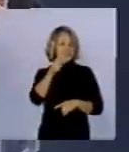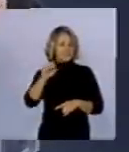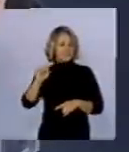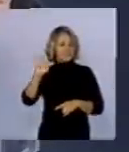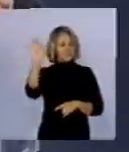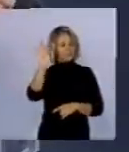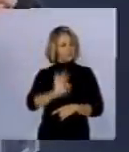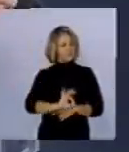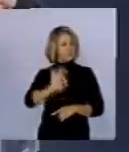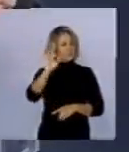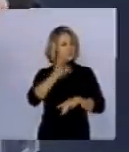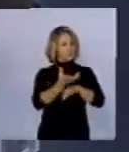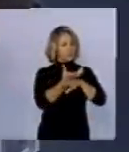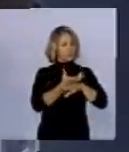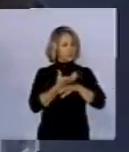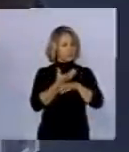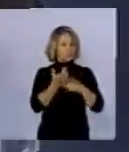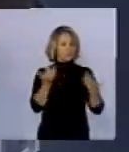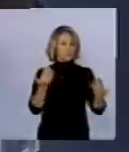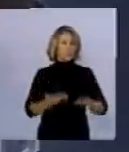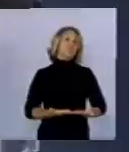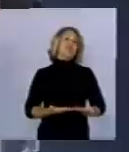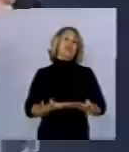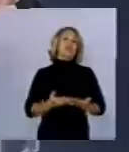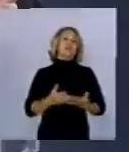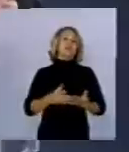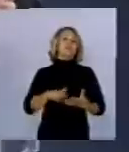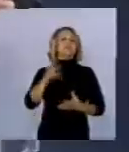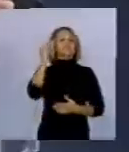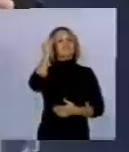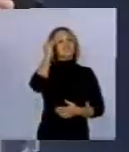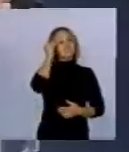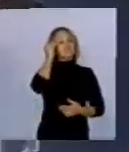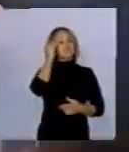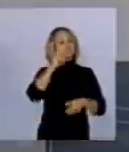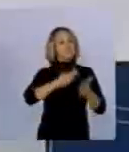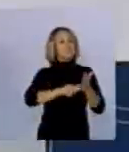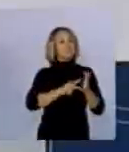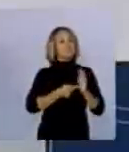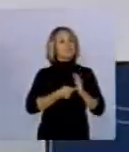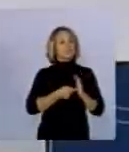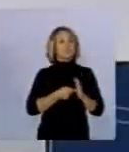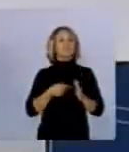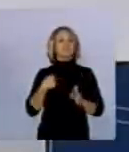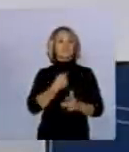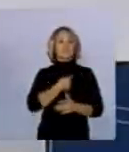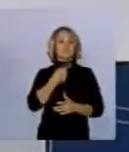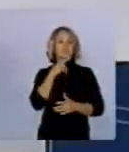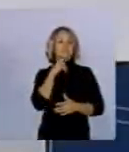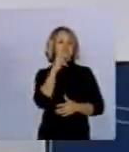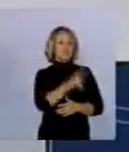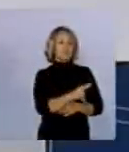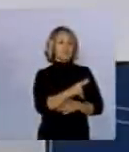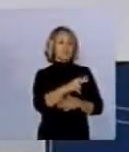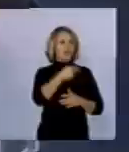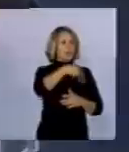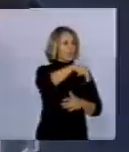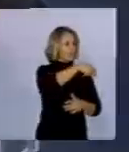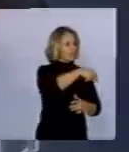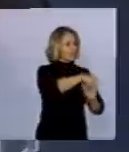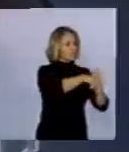gente imaginar o que isso significa A grande maioria das séries que a gente adora assistir na televisão são